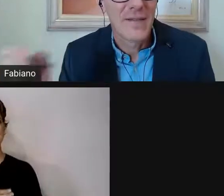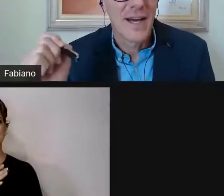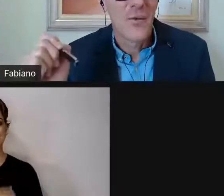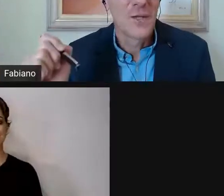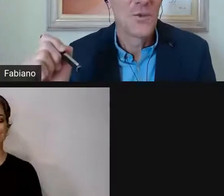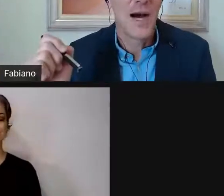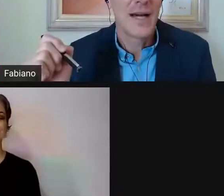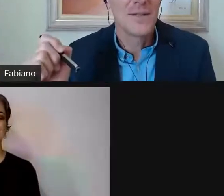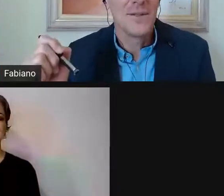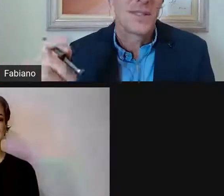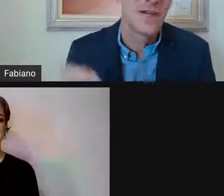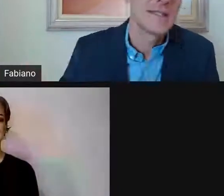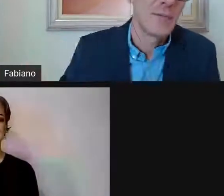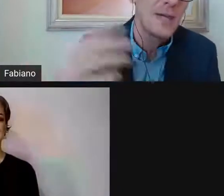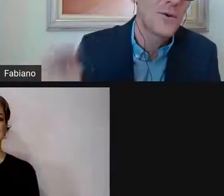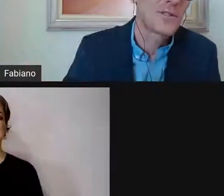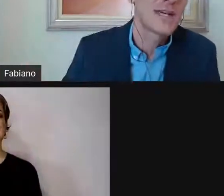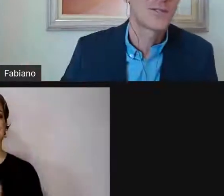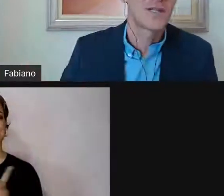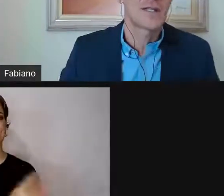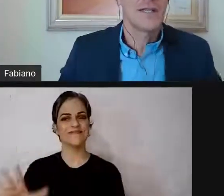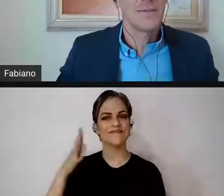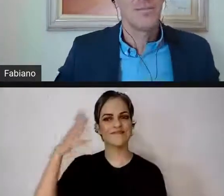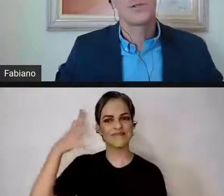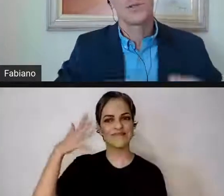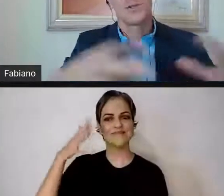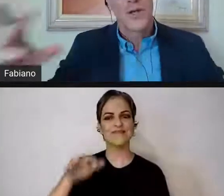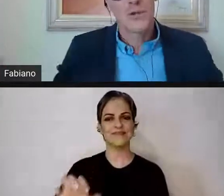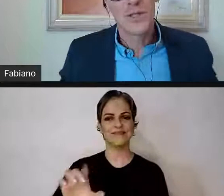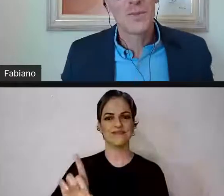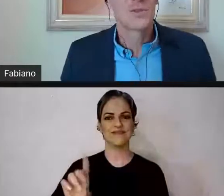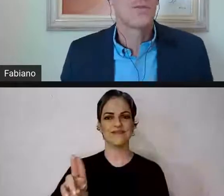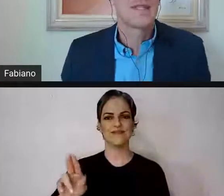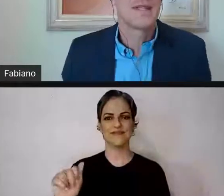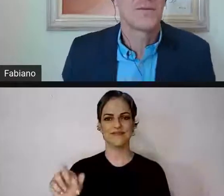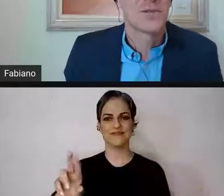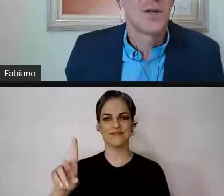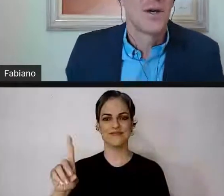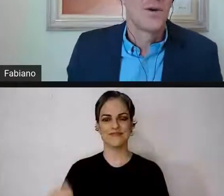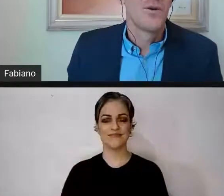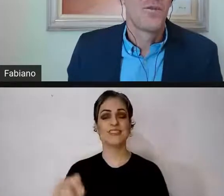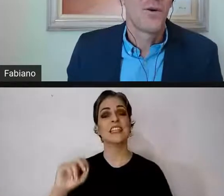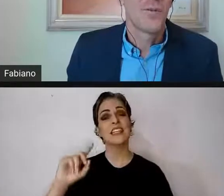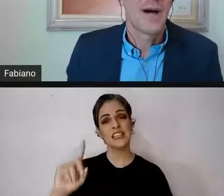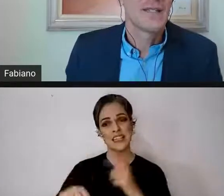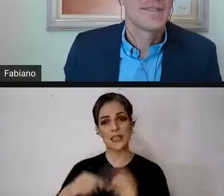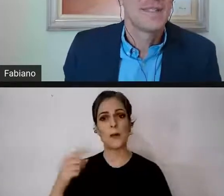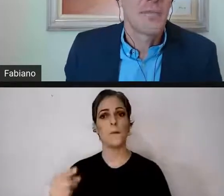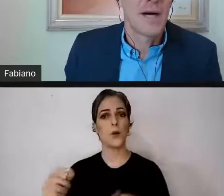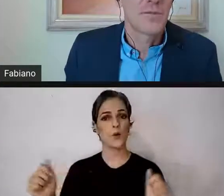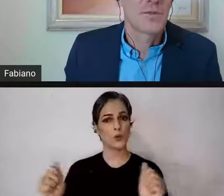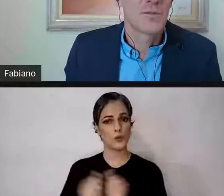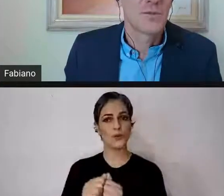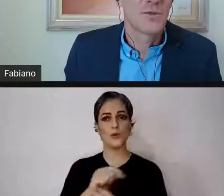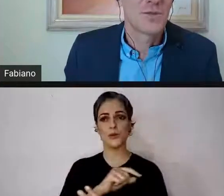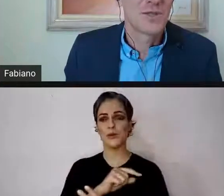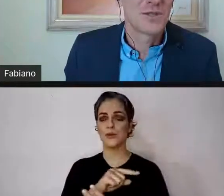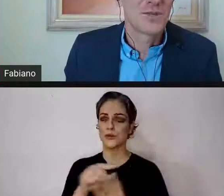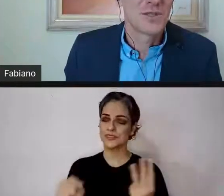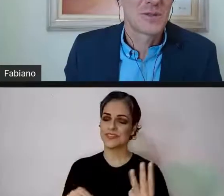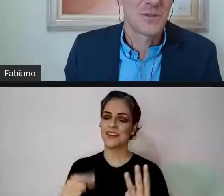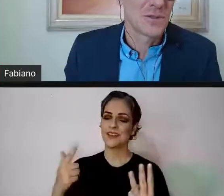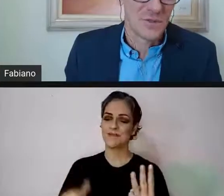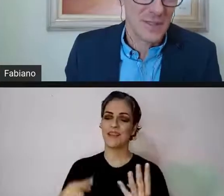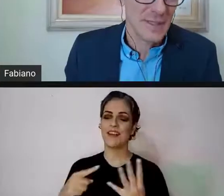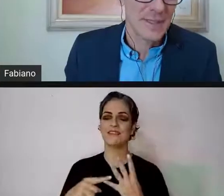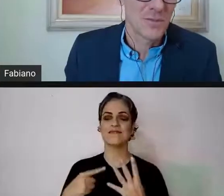a palavra ao Eduardo, que vai também contar a história dele, depois nós nos reunimos e batemos um pouco mais de papo sobre tudo isso